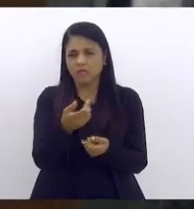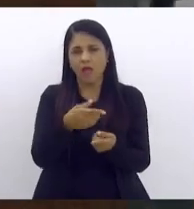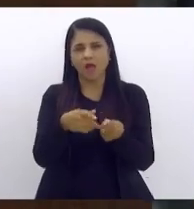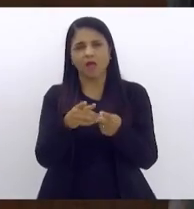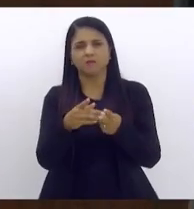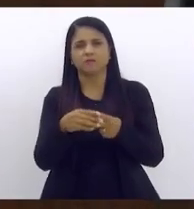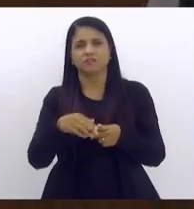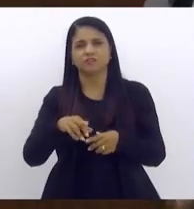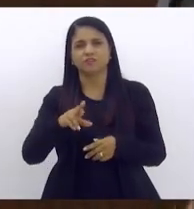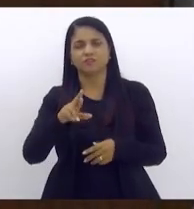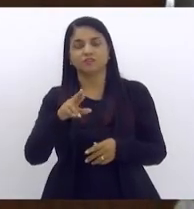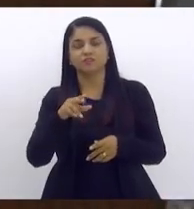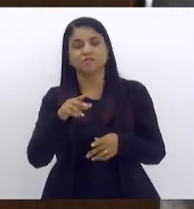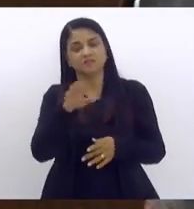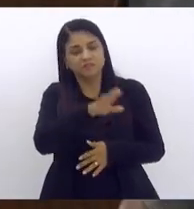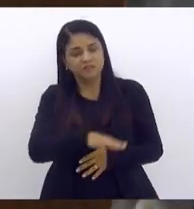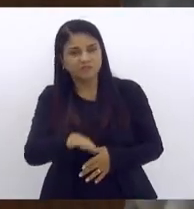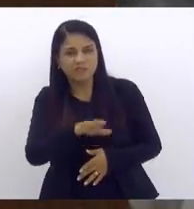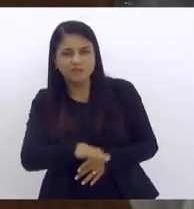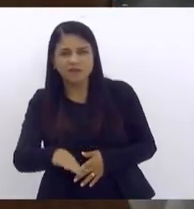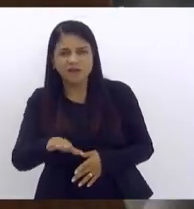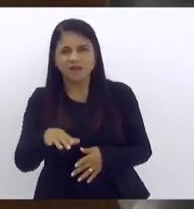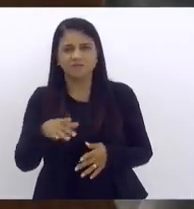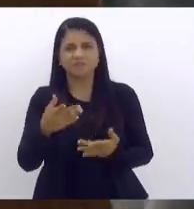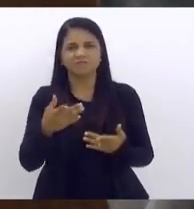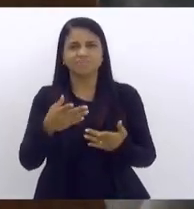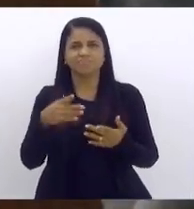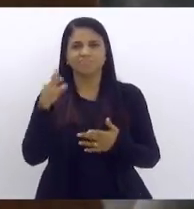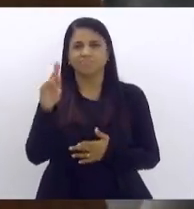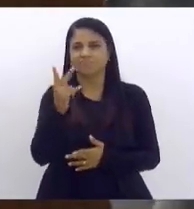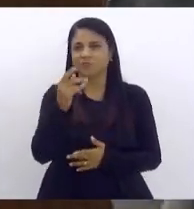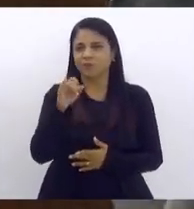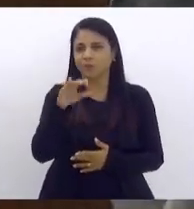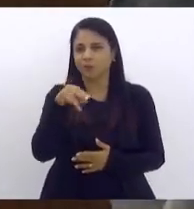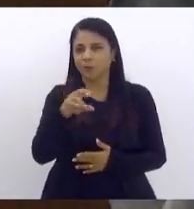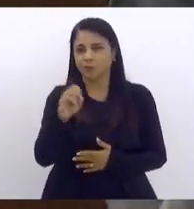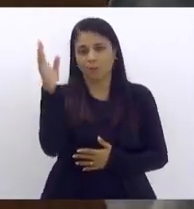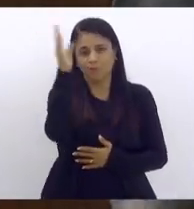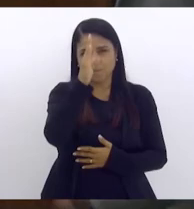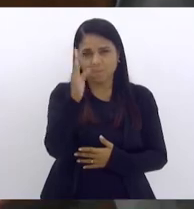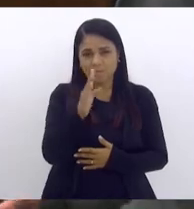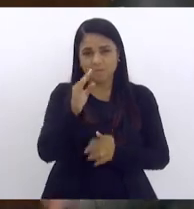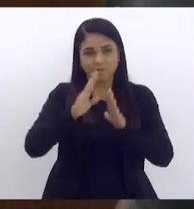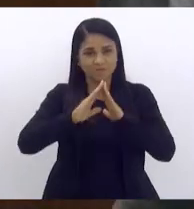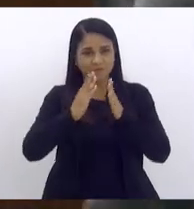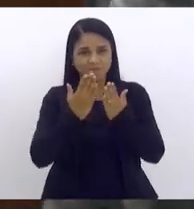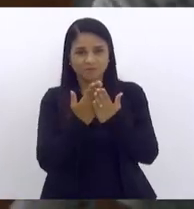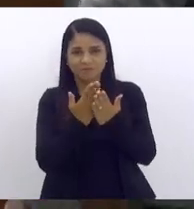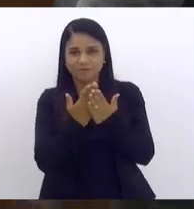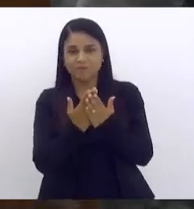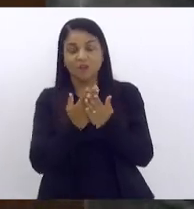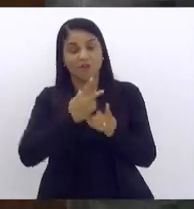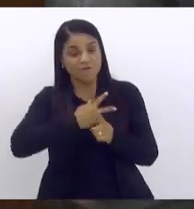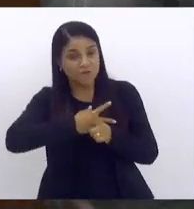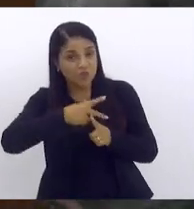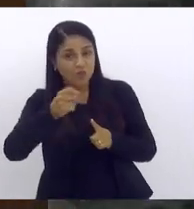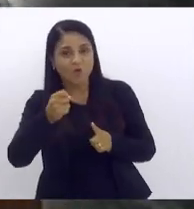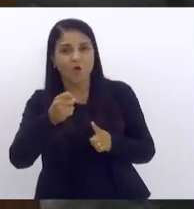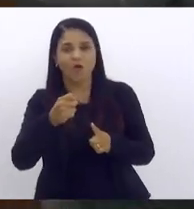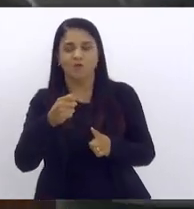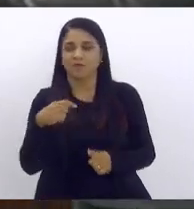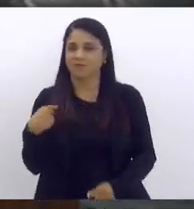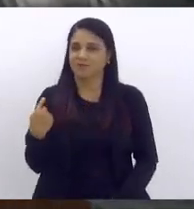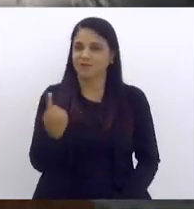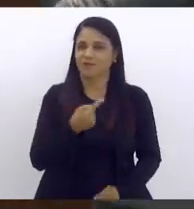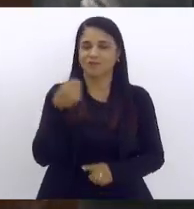em prol do Brasil, fazendo com que o hino nacional seja executado nas escolas municipais, uma vitória nossa. Nós levamos